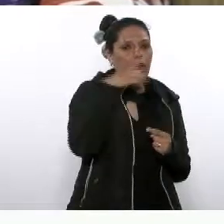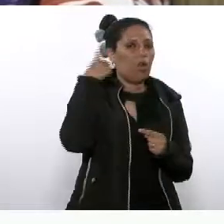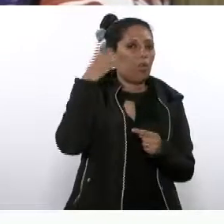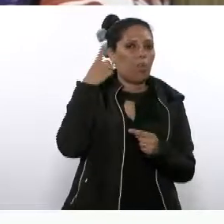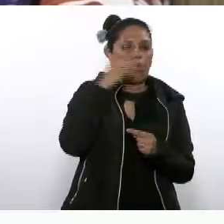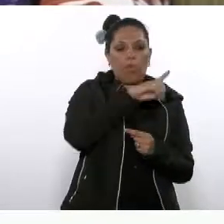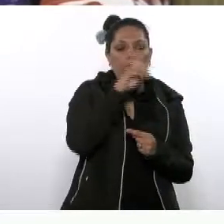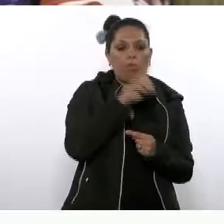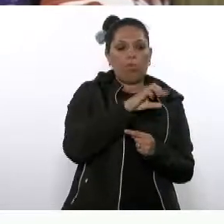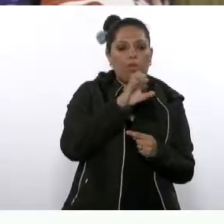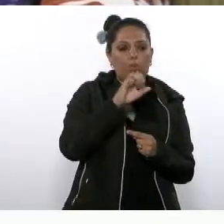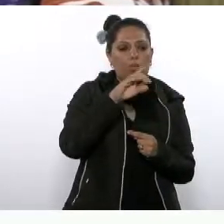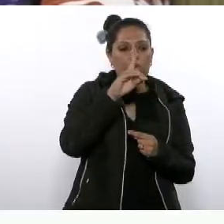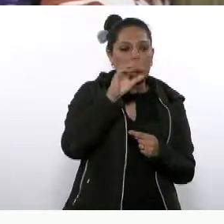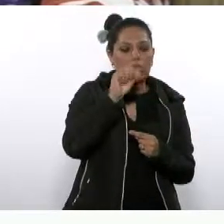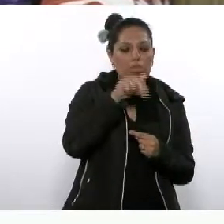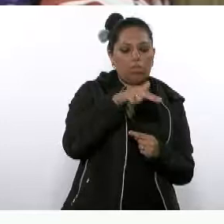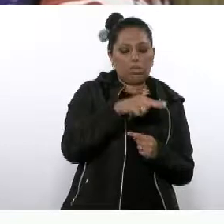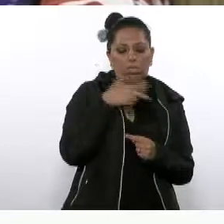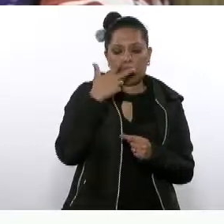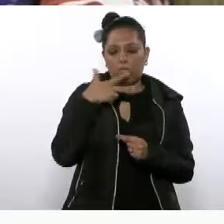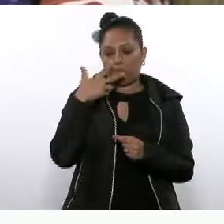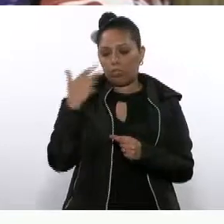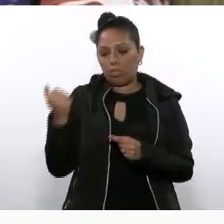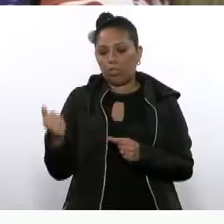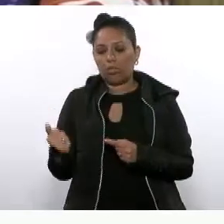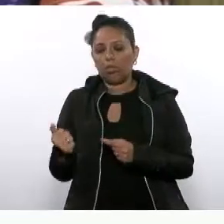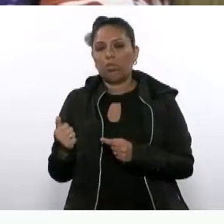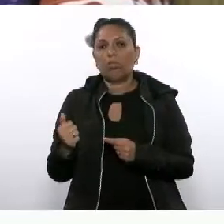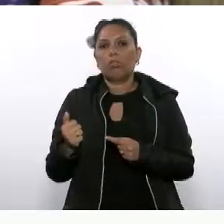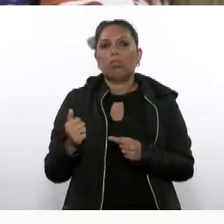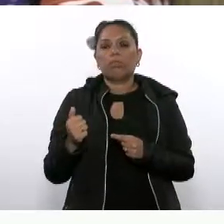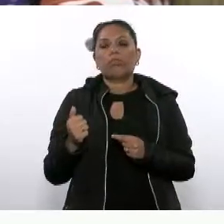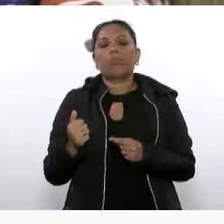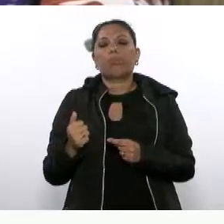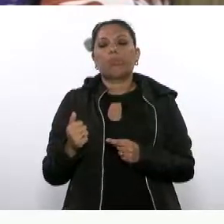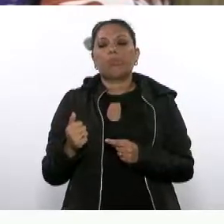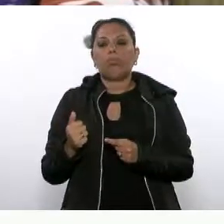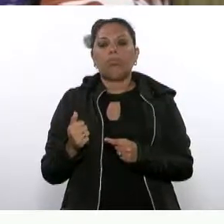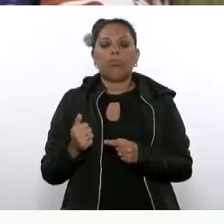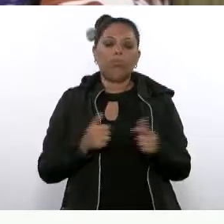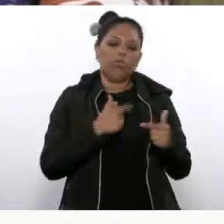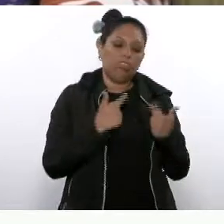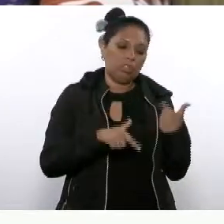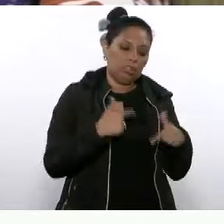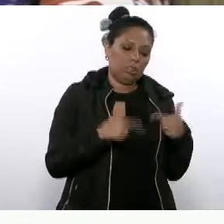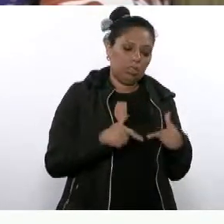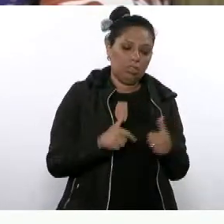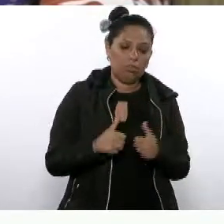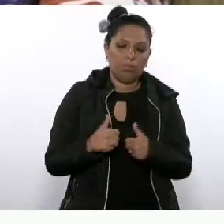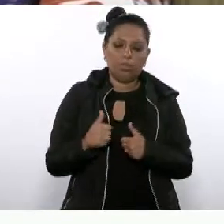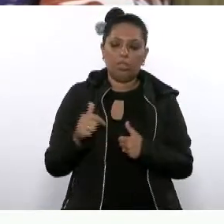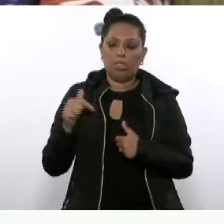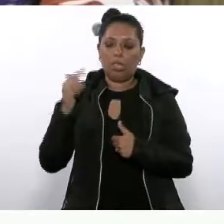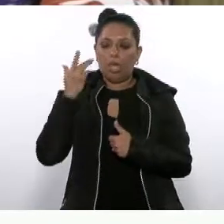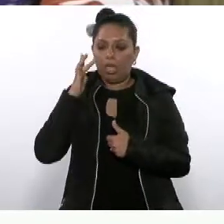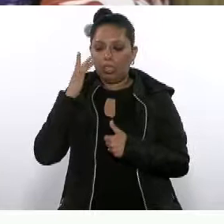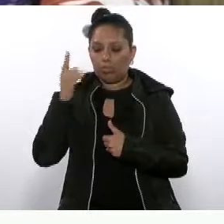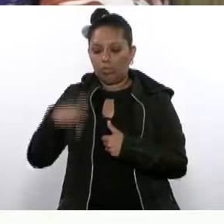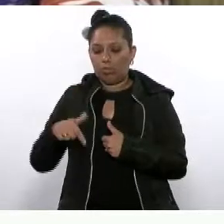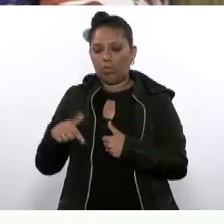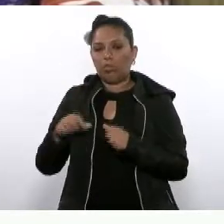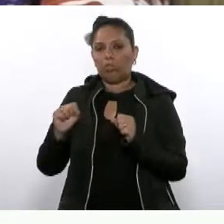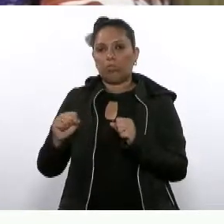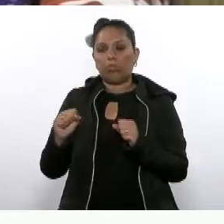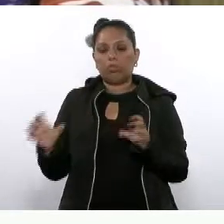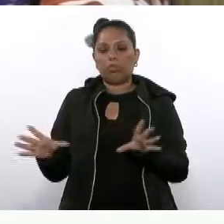do trabalho. Então, surgiu agora, eu não sei como, mas tem proposições aqui do Legislativo que eu acho que a